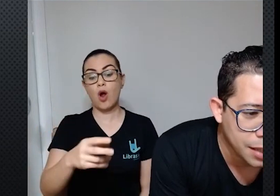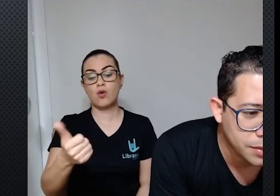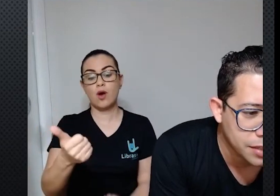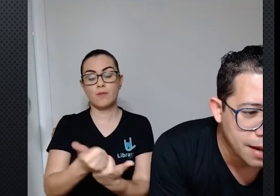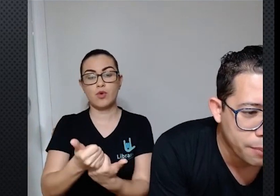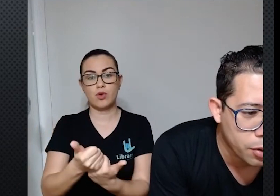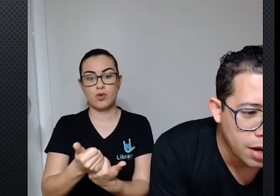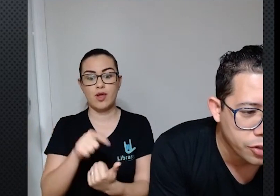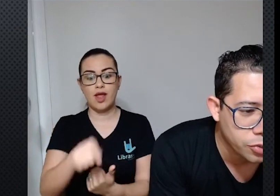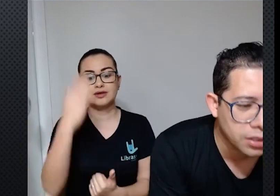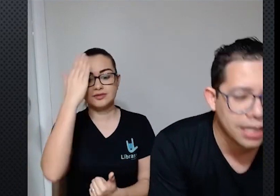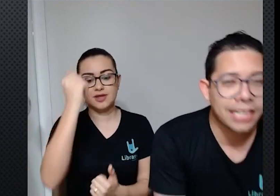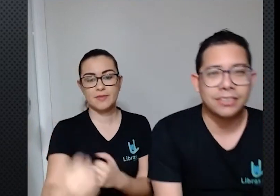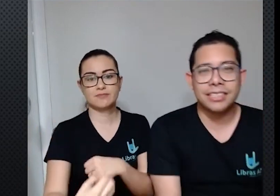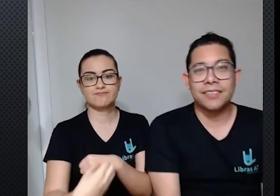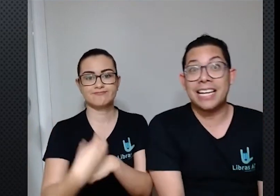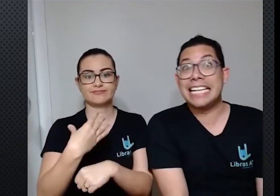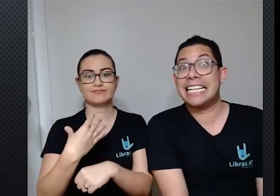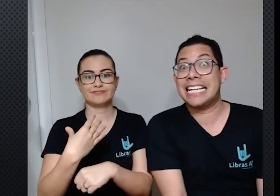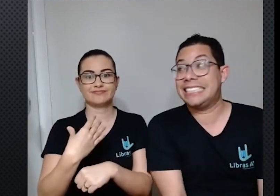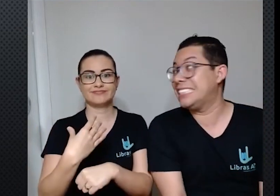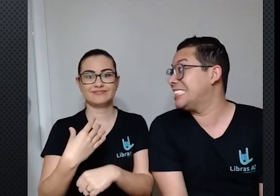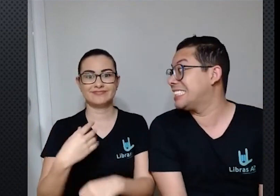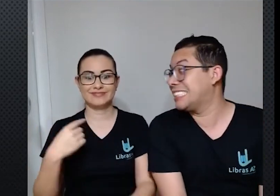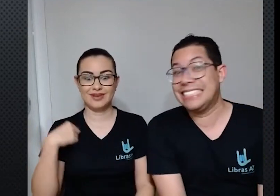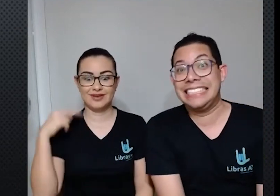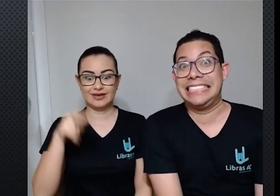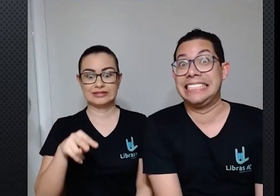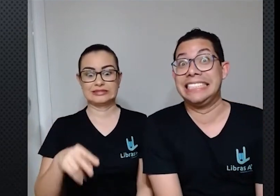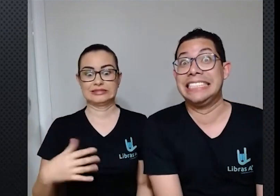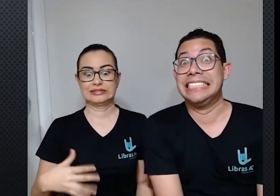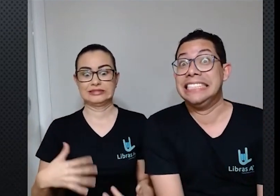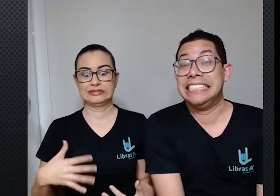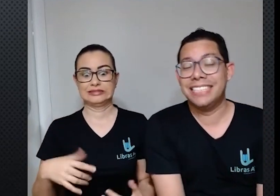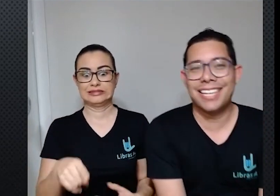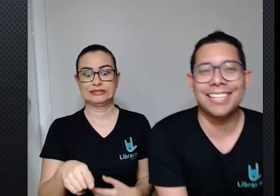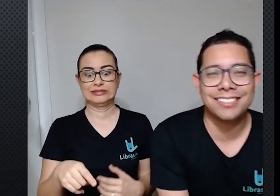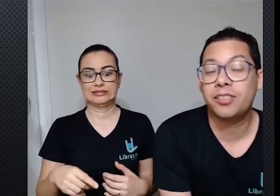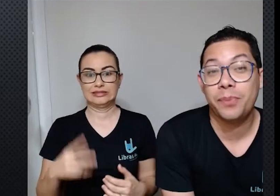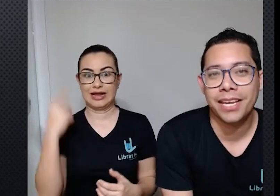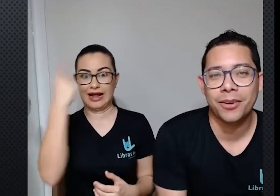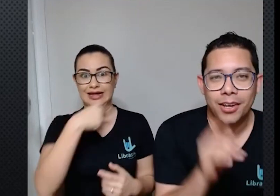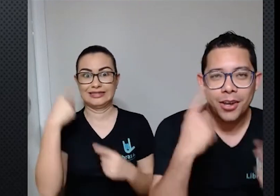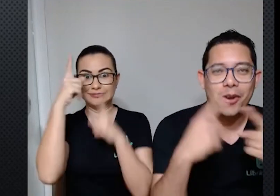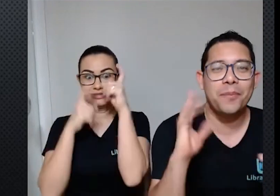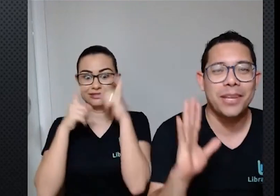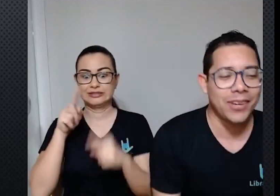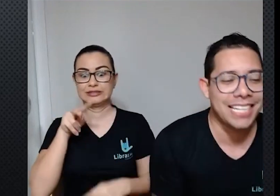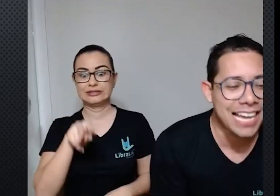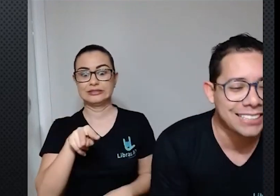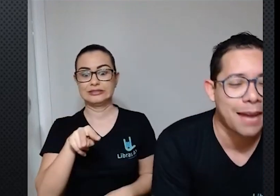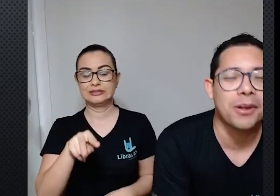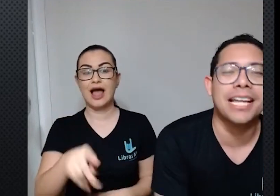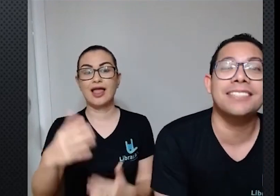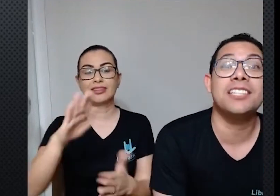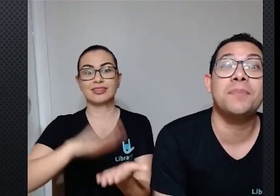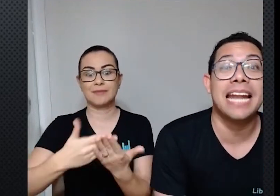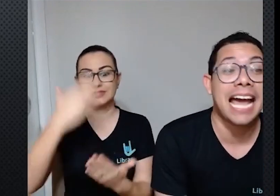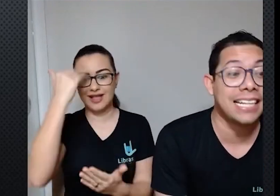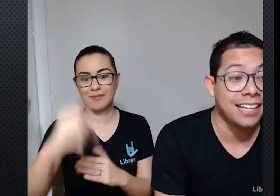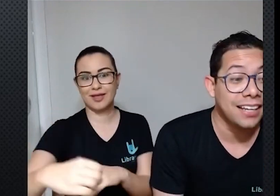já sabe que precisa de apoio ou ajuda, né? Então você já faz aquela cara assim, né? Que é desespero, combinou, ele já sabe,